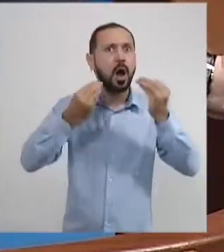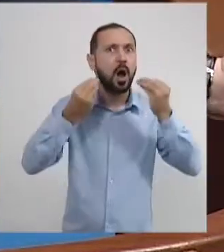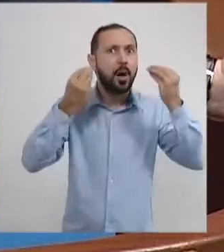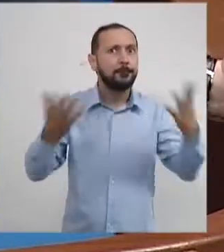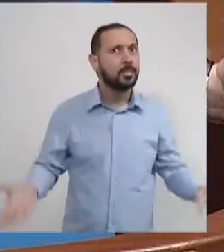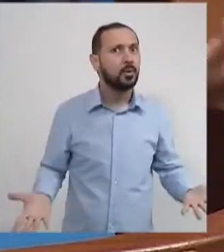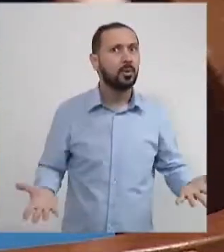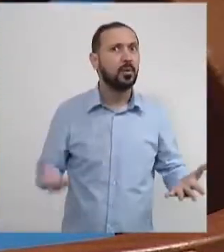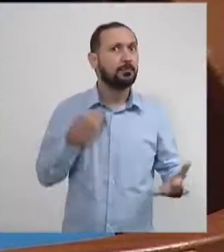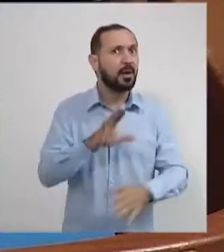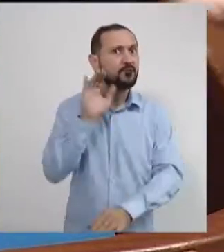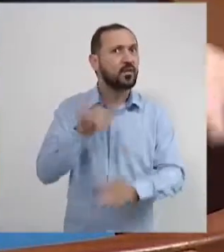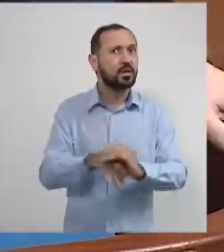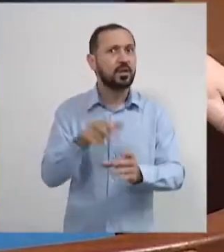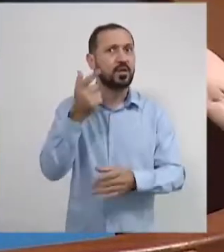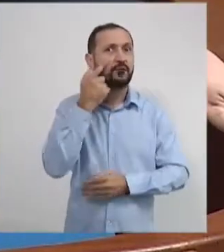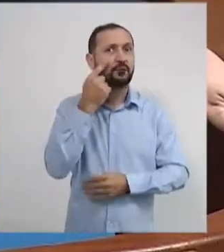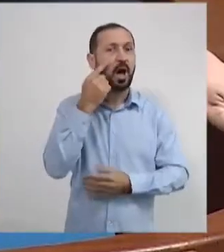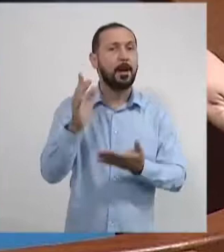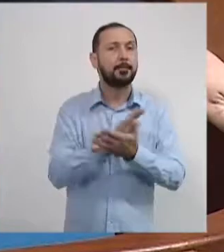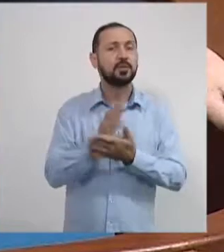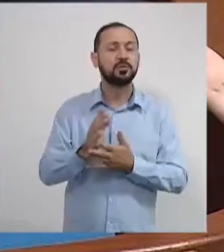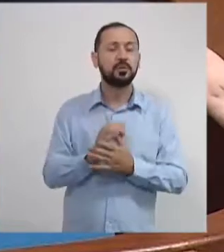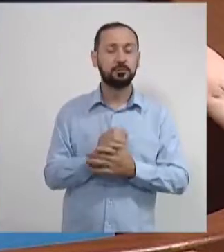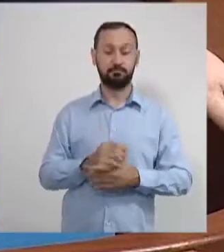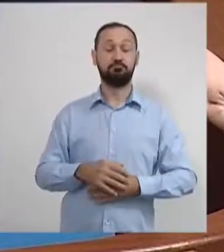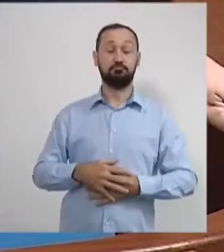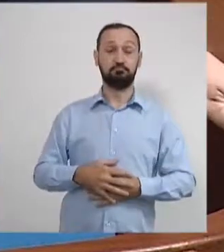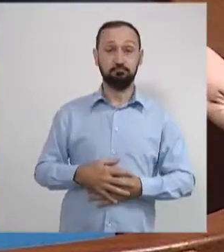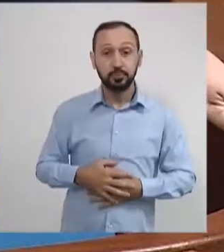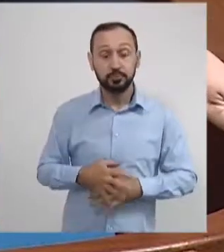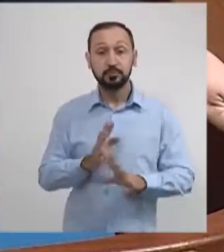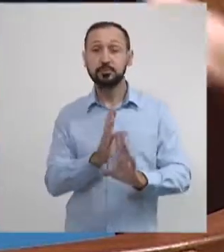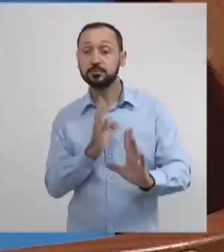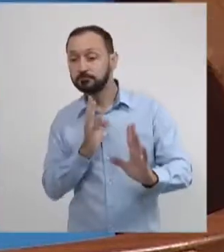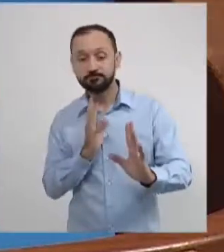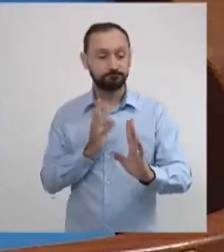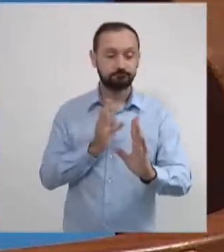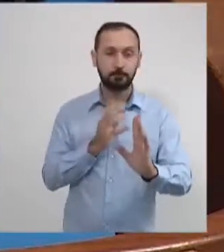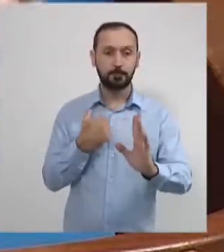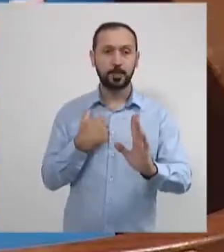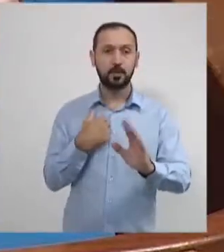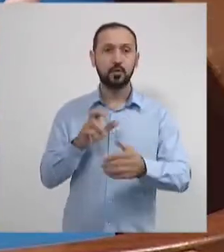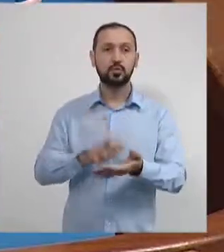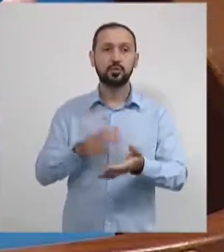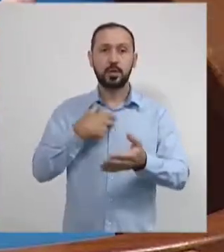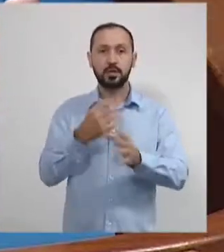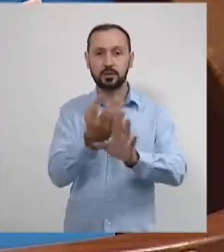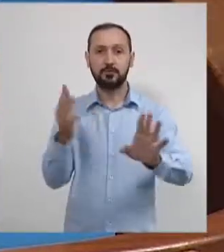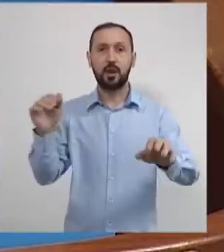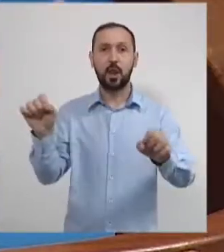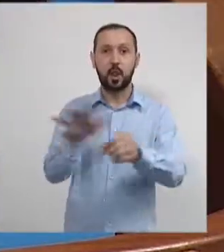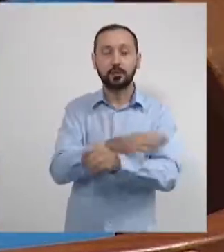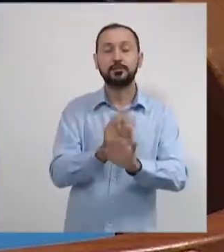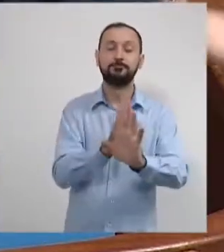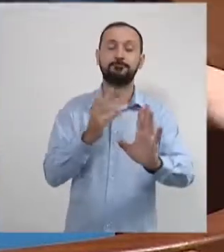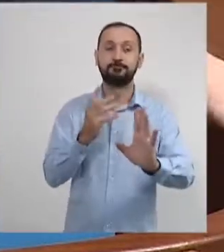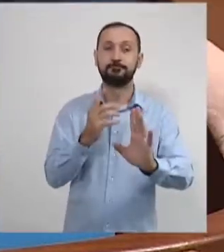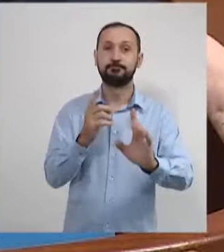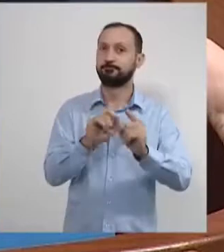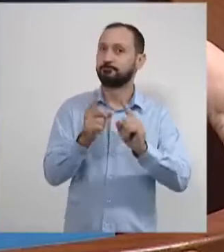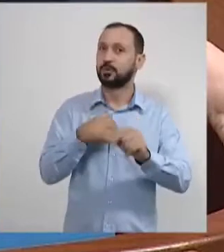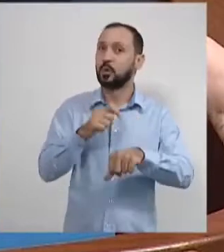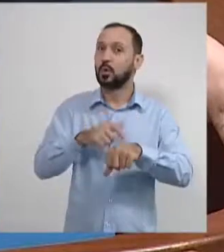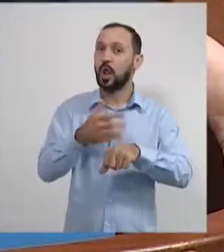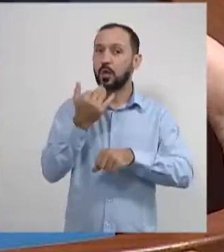Para poder votar. E eu via muita gente, deputado Didi Lopes, na fila. Eu passei de manhã, tinha muita gente. Resolvi, na hora